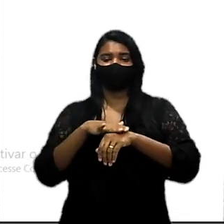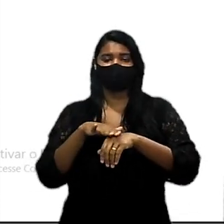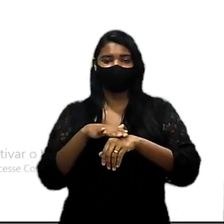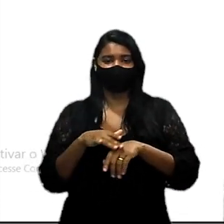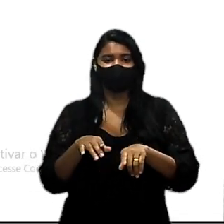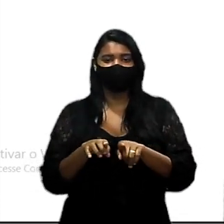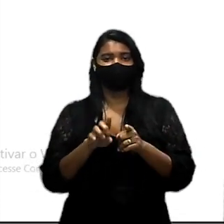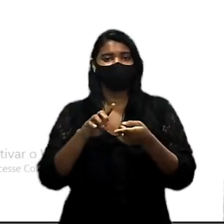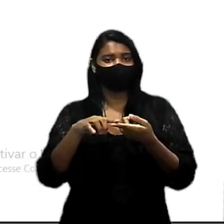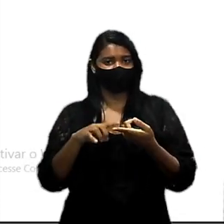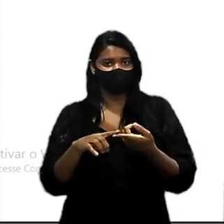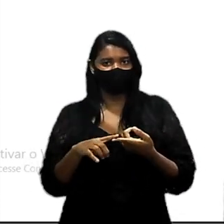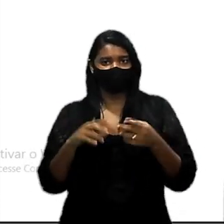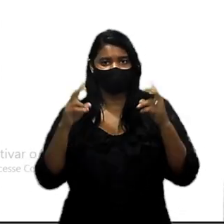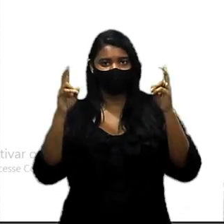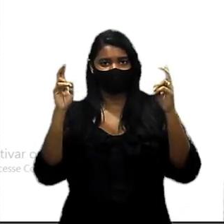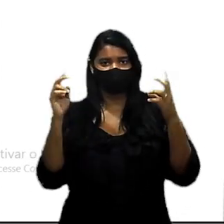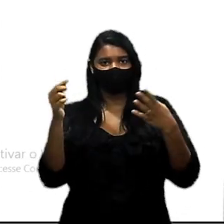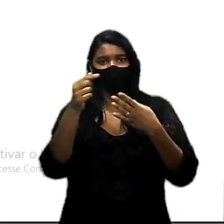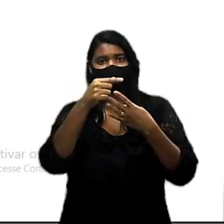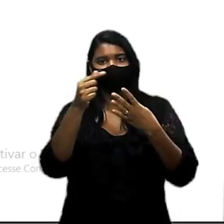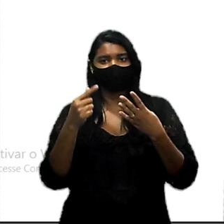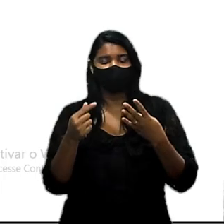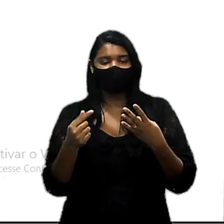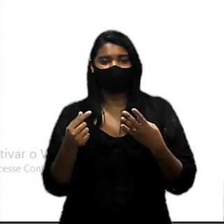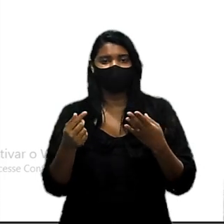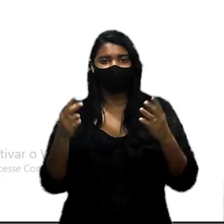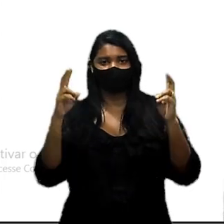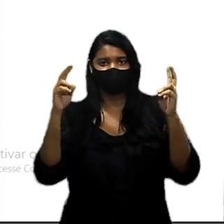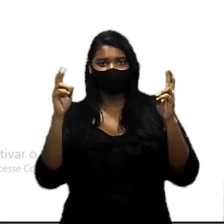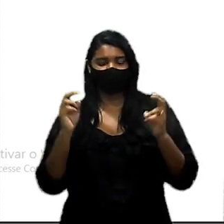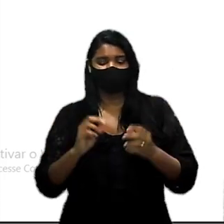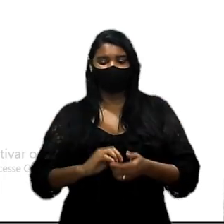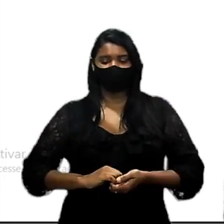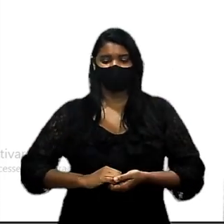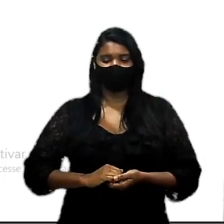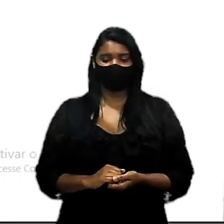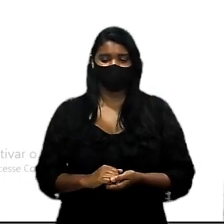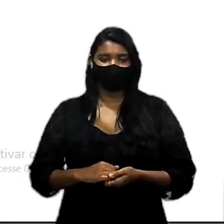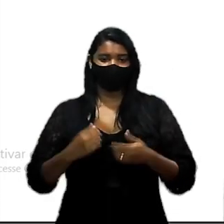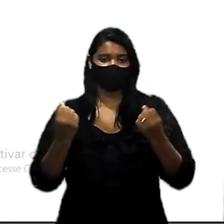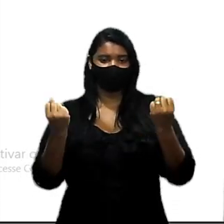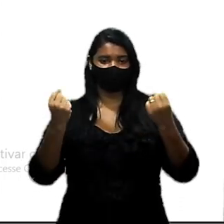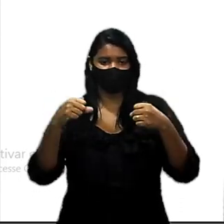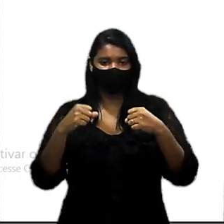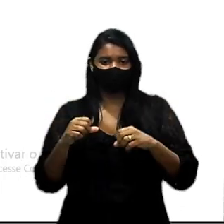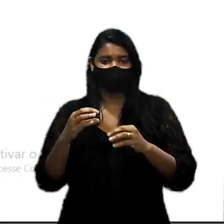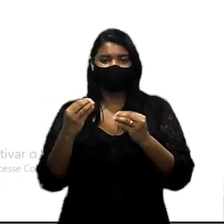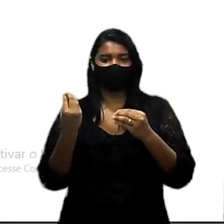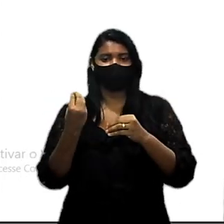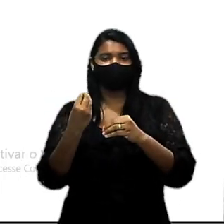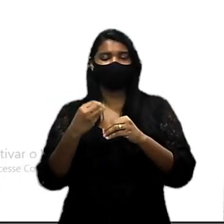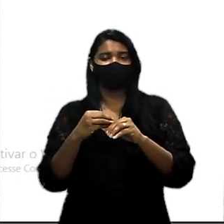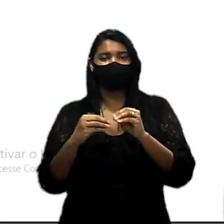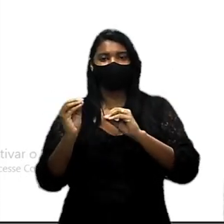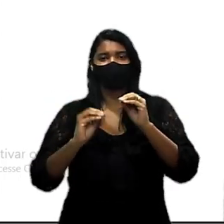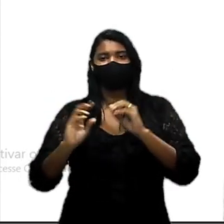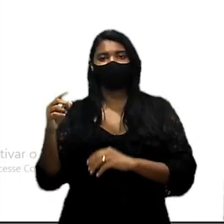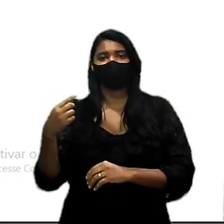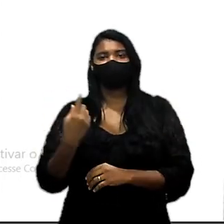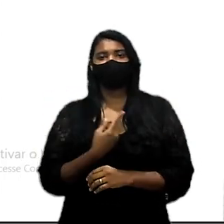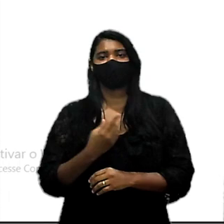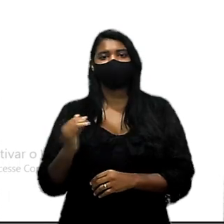sobre esse tema, que eu acho que ele é bastante necessário, né? Instigante para todos nós.